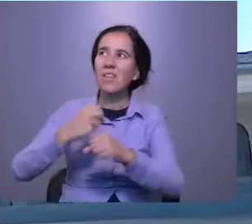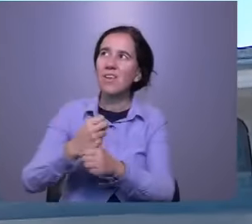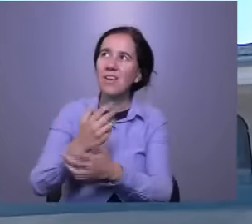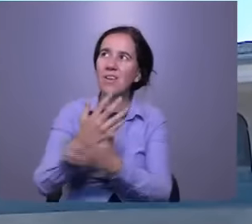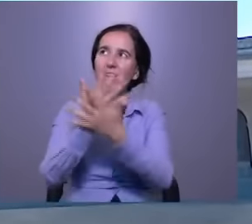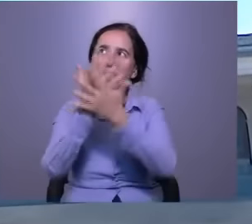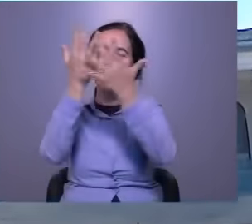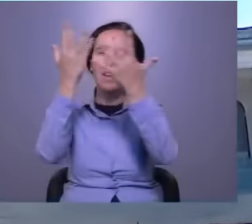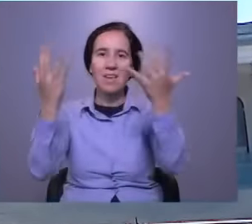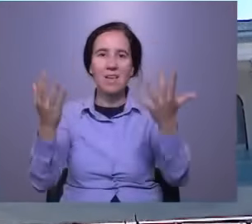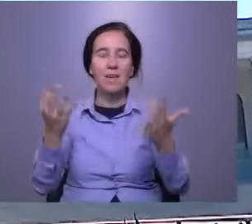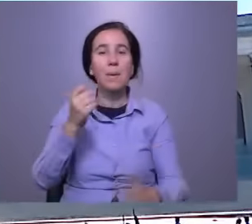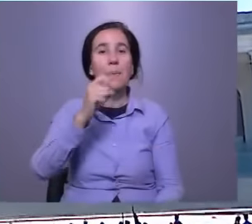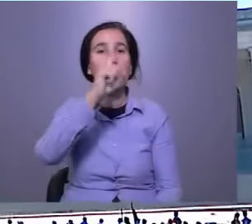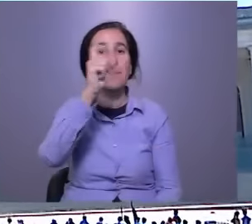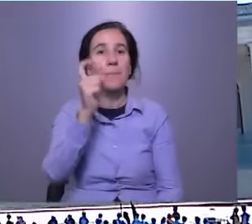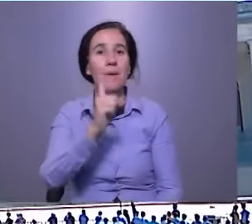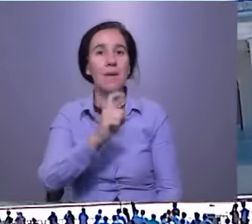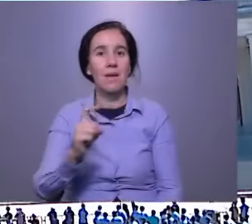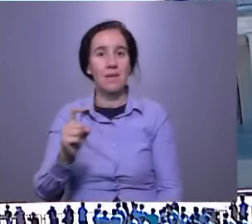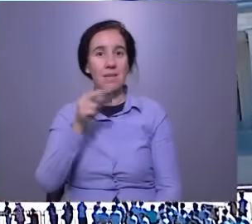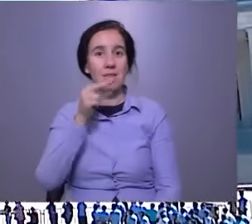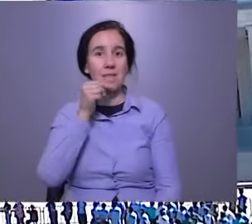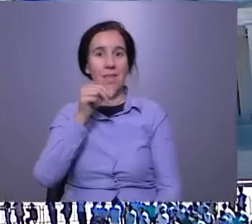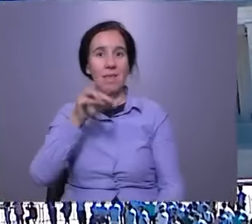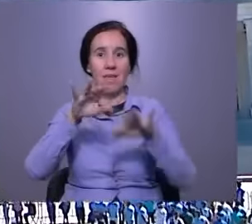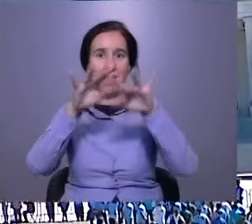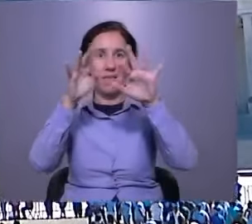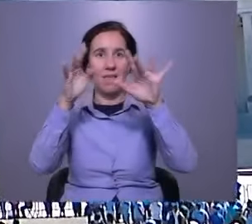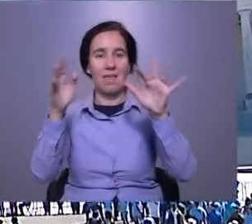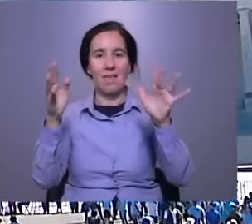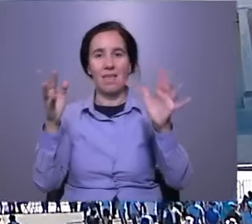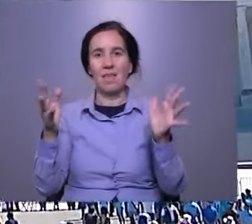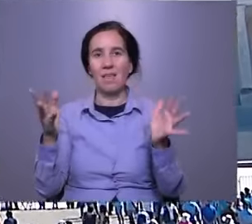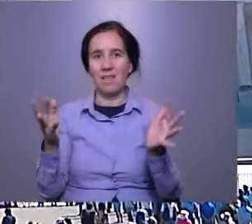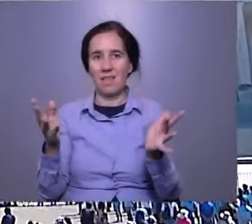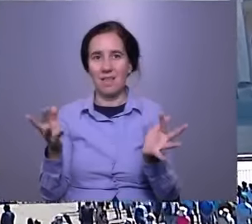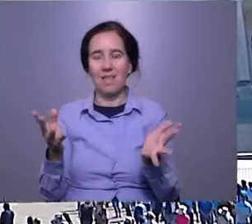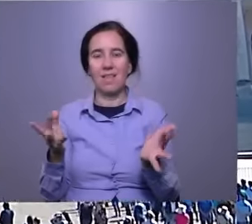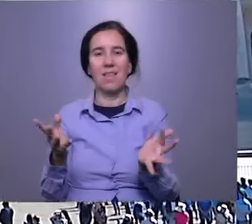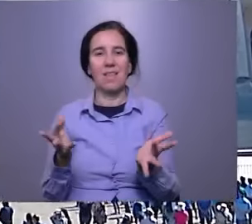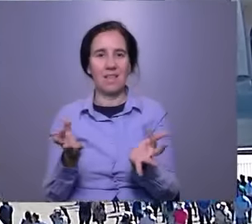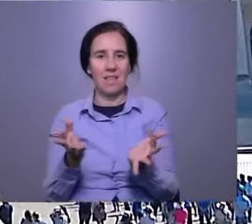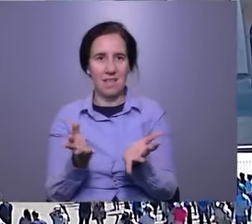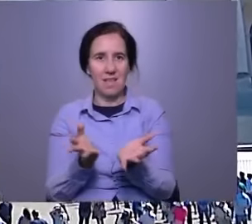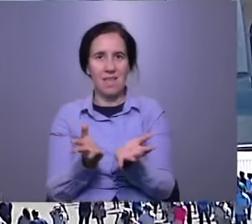amados. Glória a Deus na terra e no